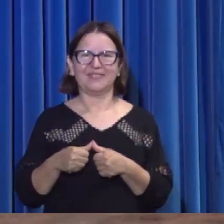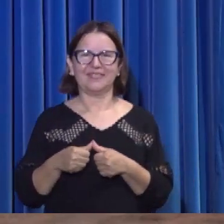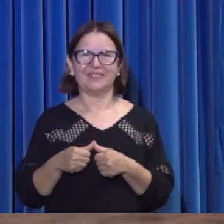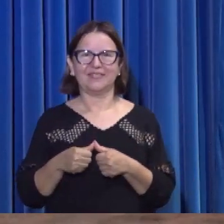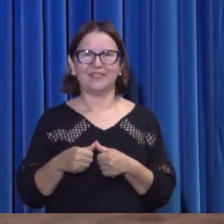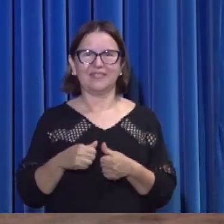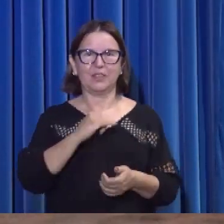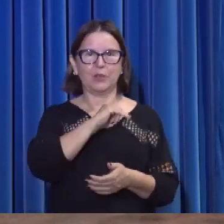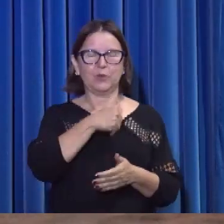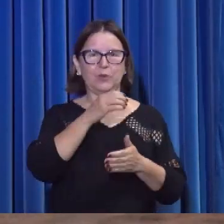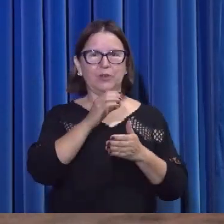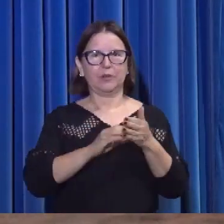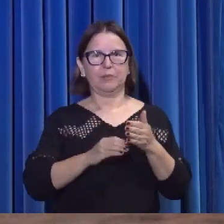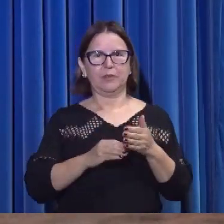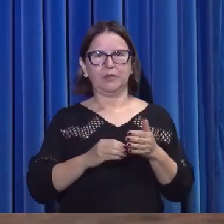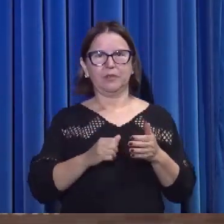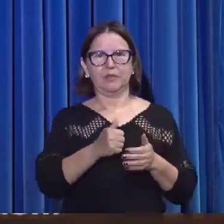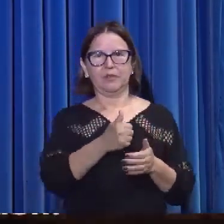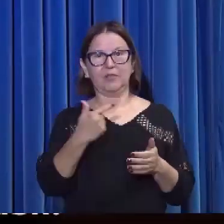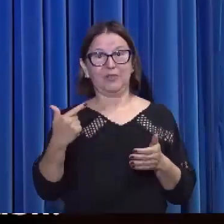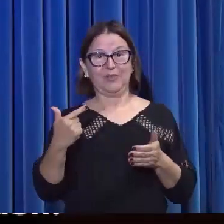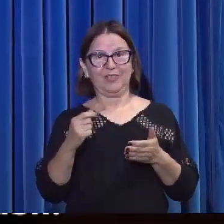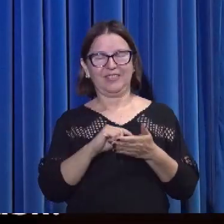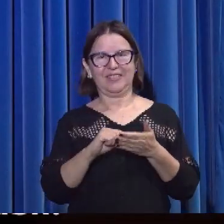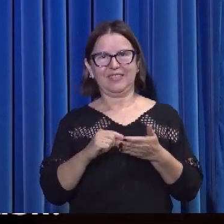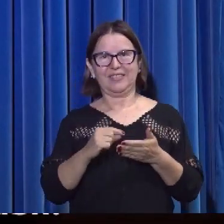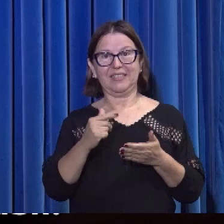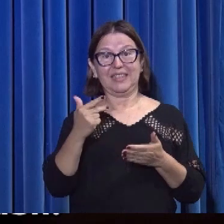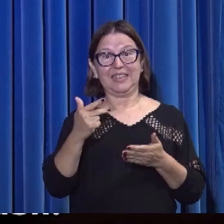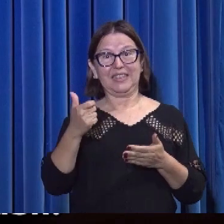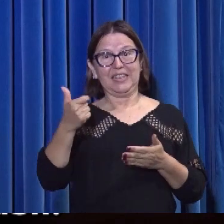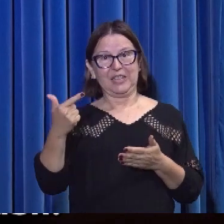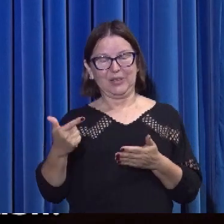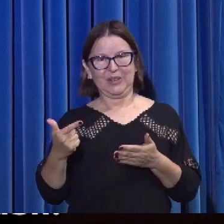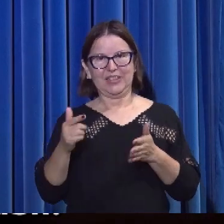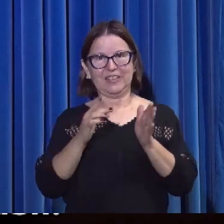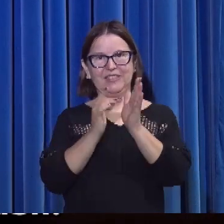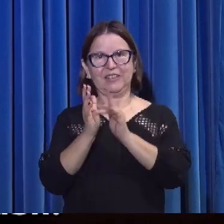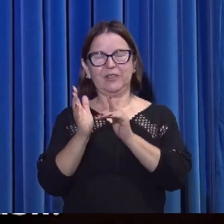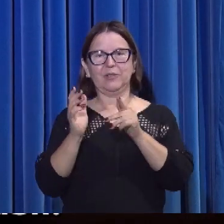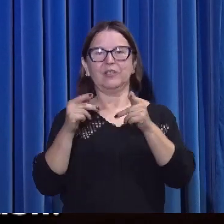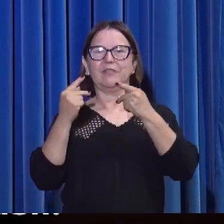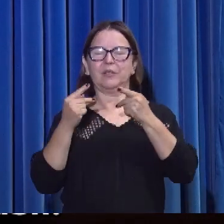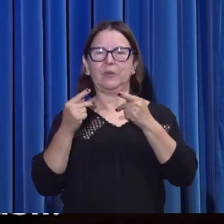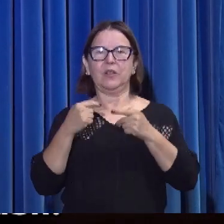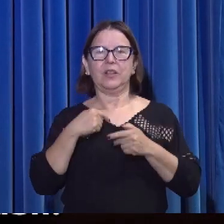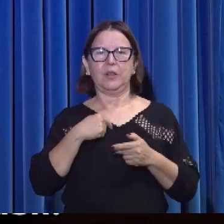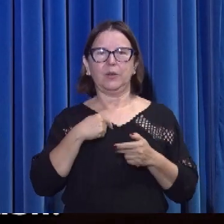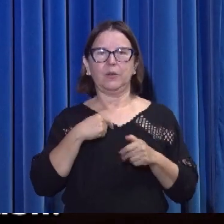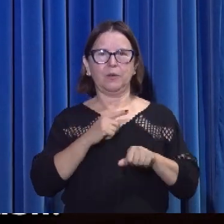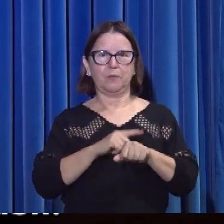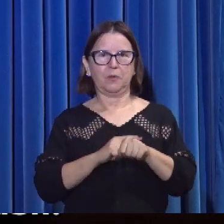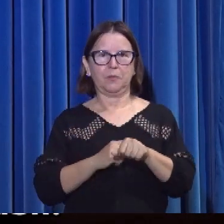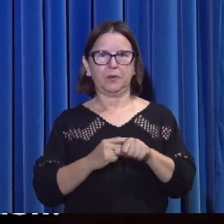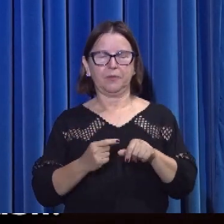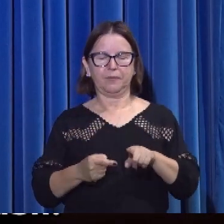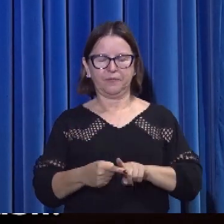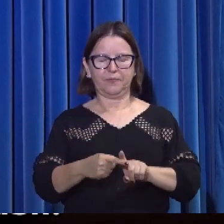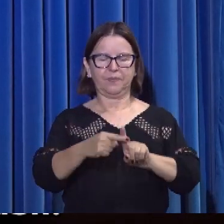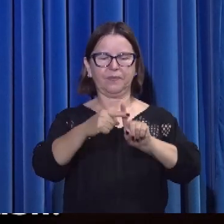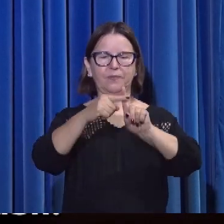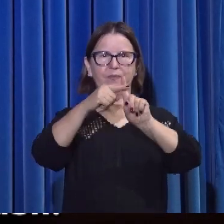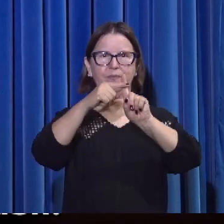João 12:32, Jesus disse: "E eu, quando for levantado da terra,